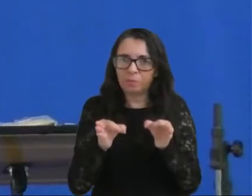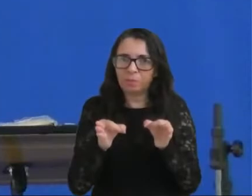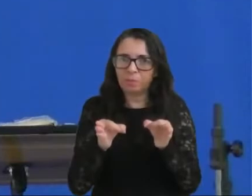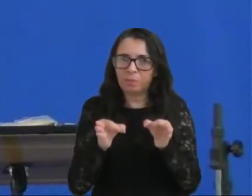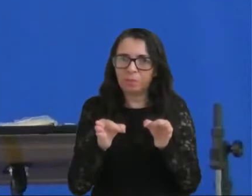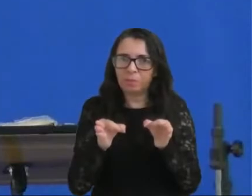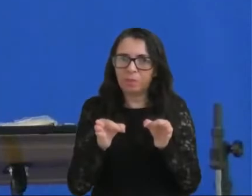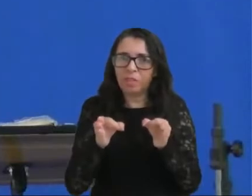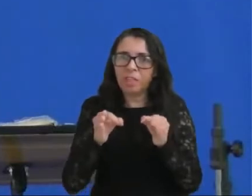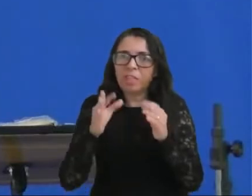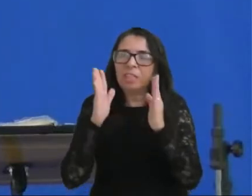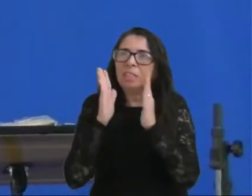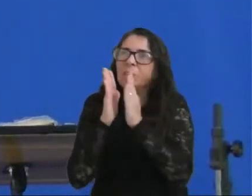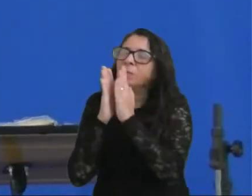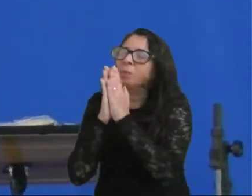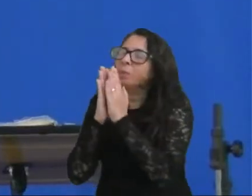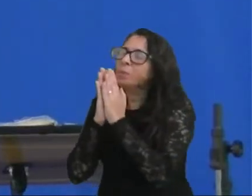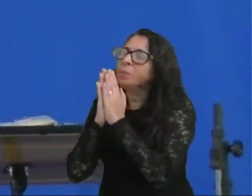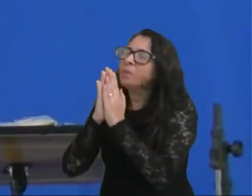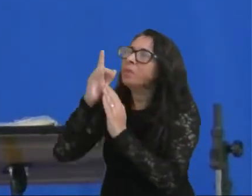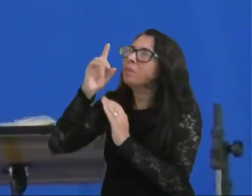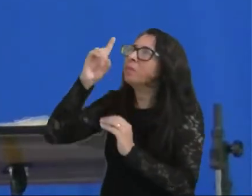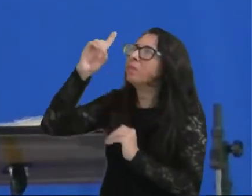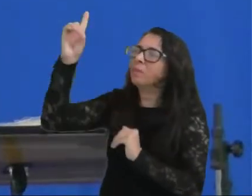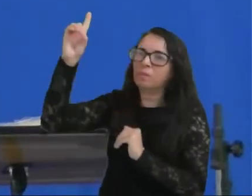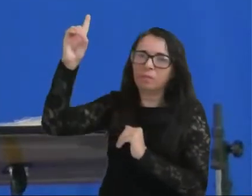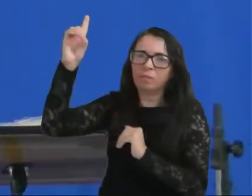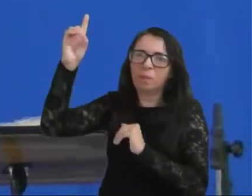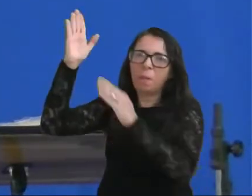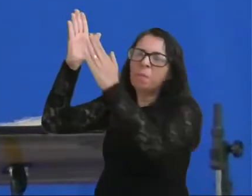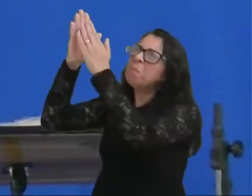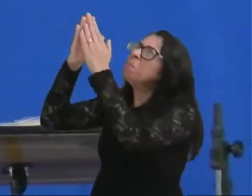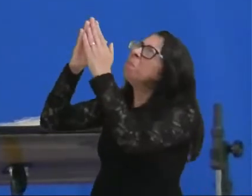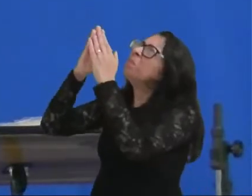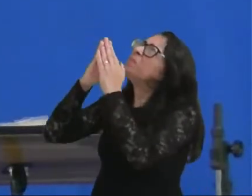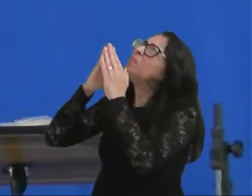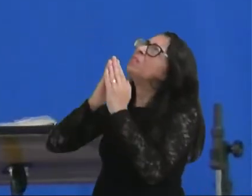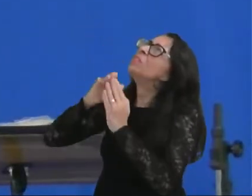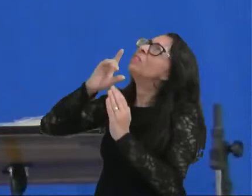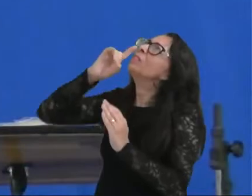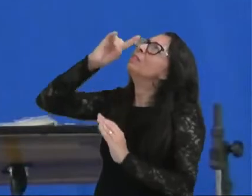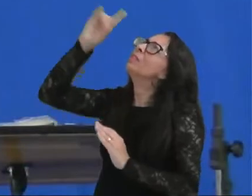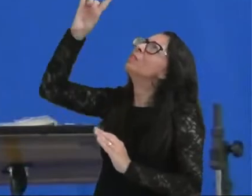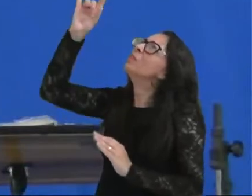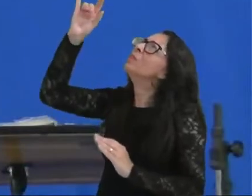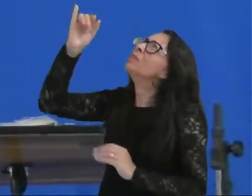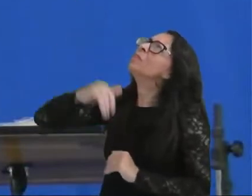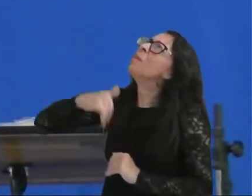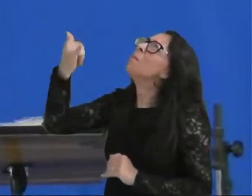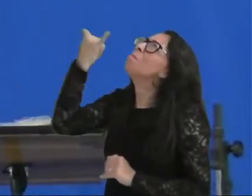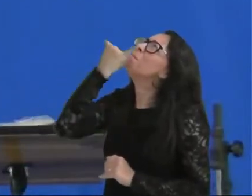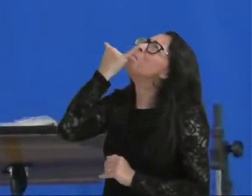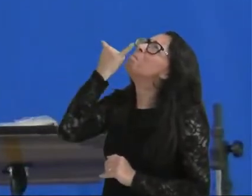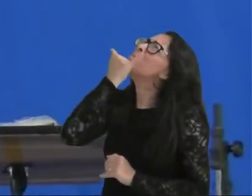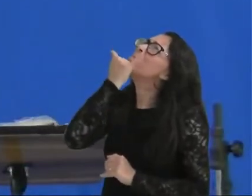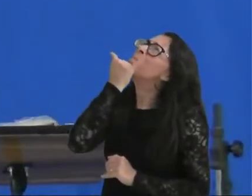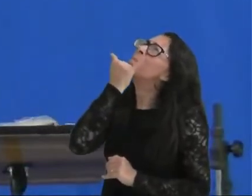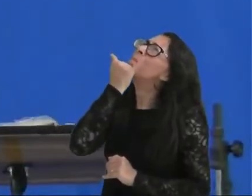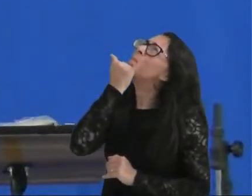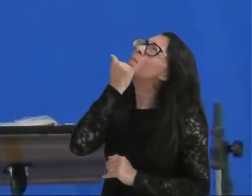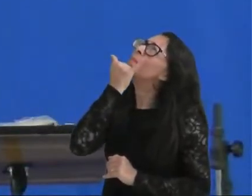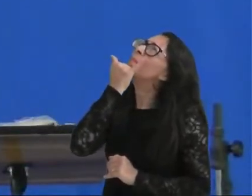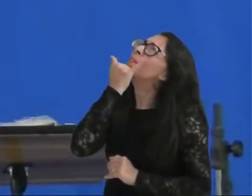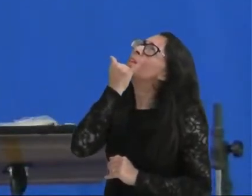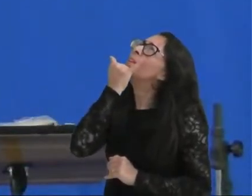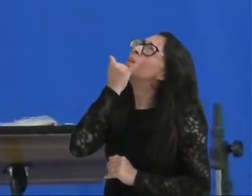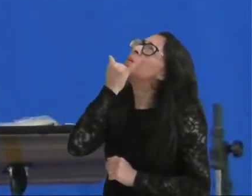Arrependimento não é emoção, é decisão. Não é porque você ouviu um louvor, não é